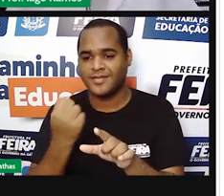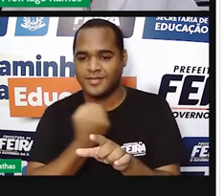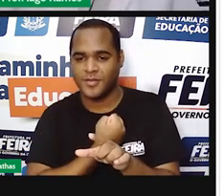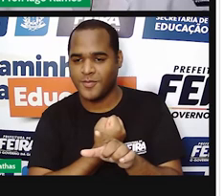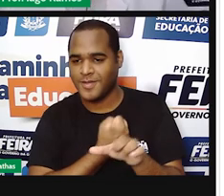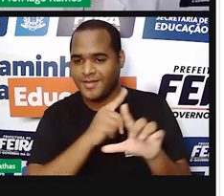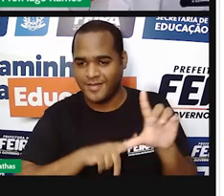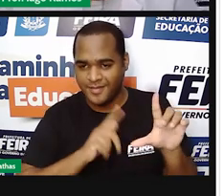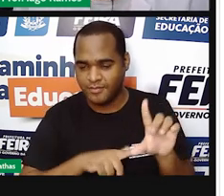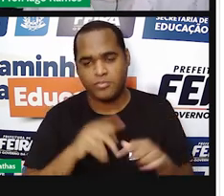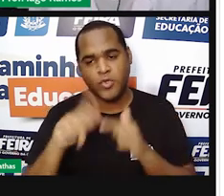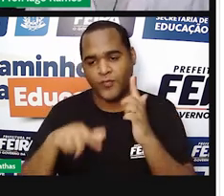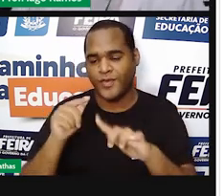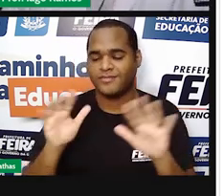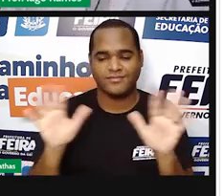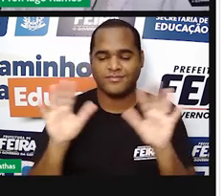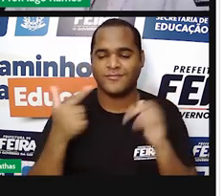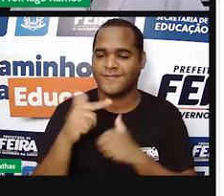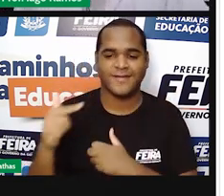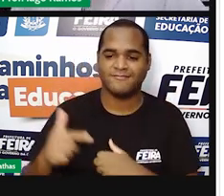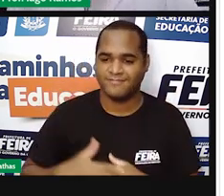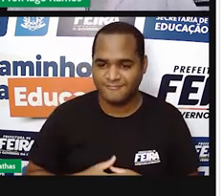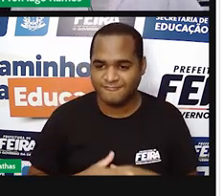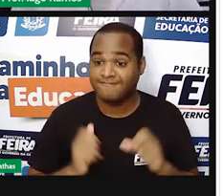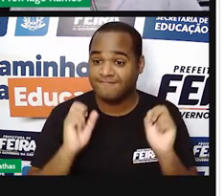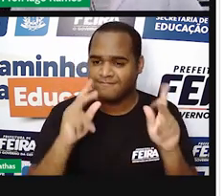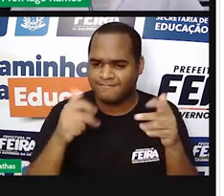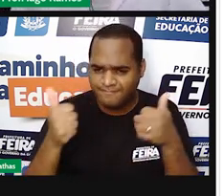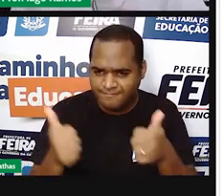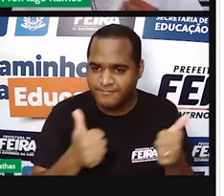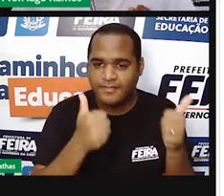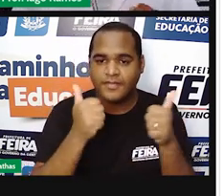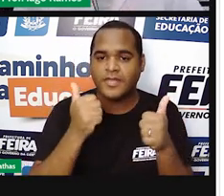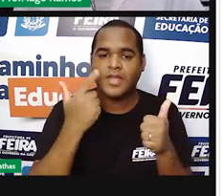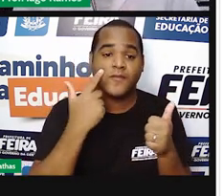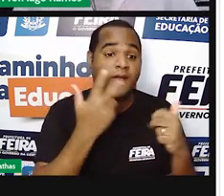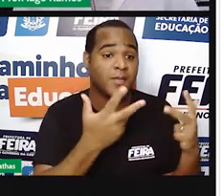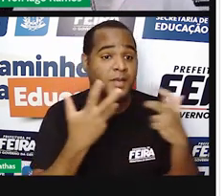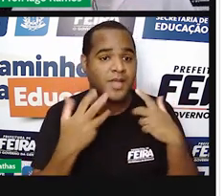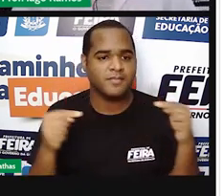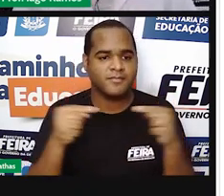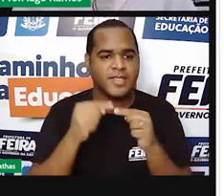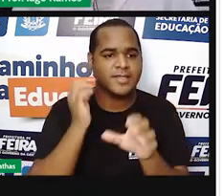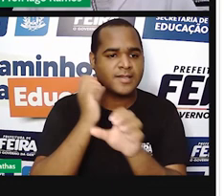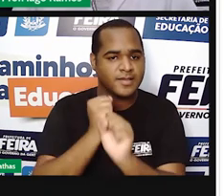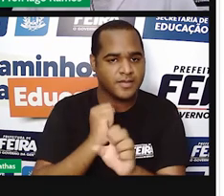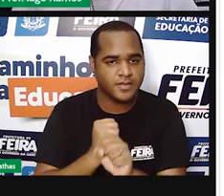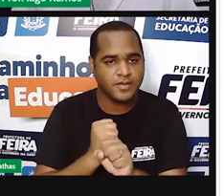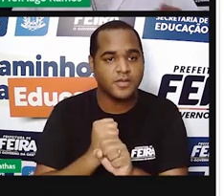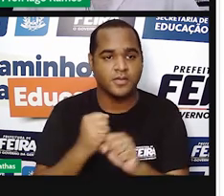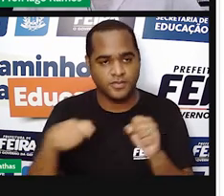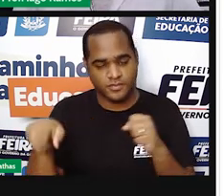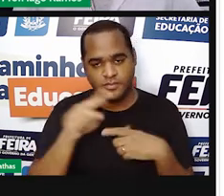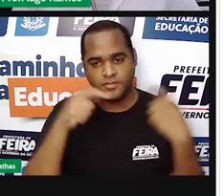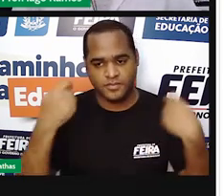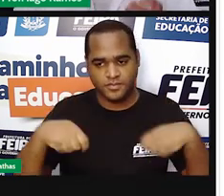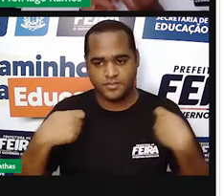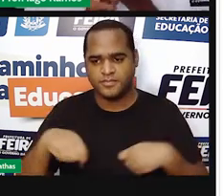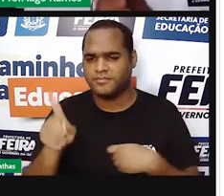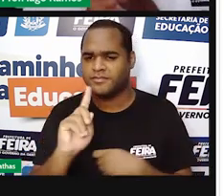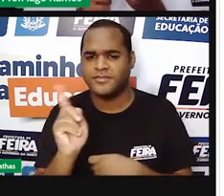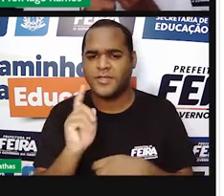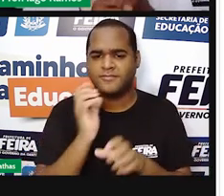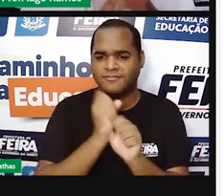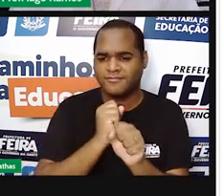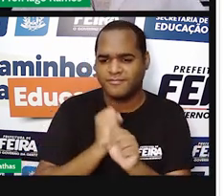ou sem repetir nenhuma letra Beleza então percebe que isso é uma contagem só que a gente não